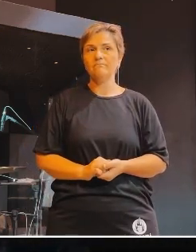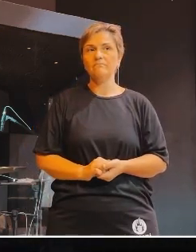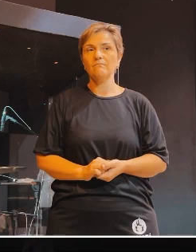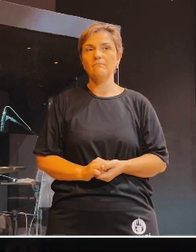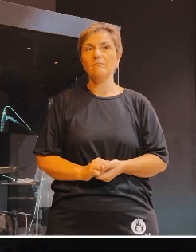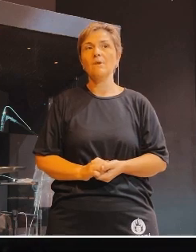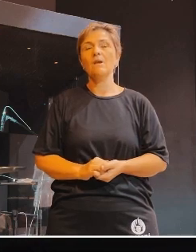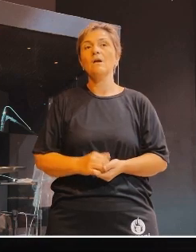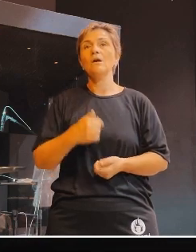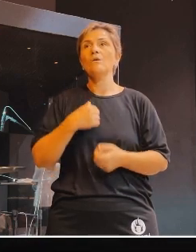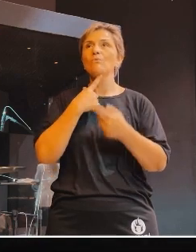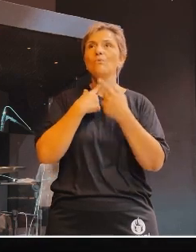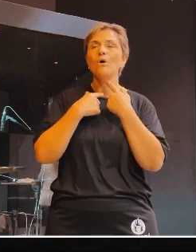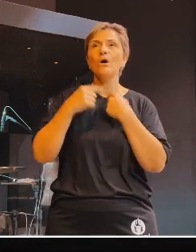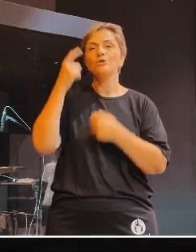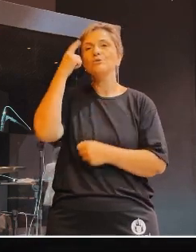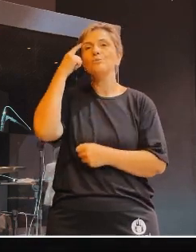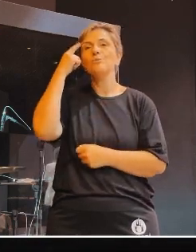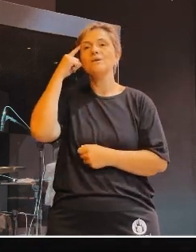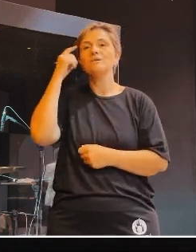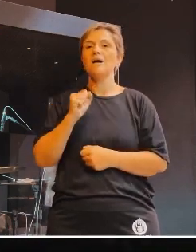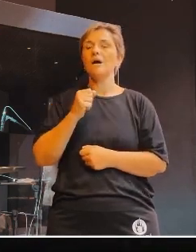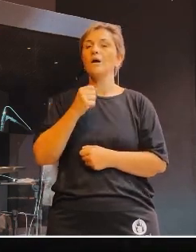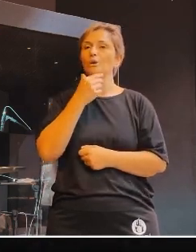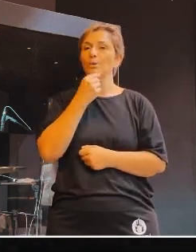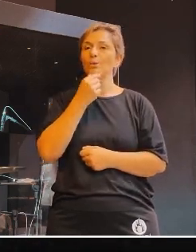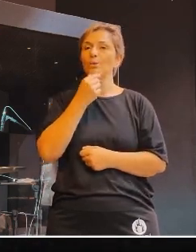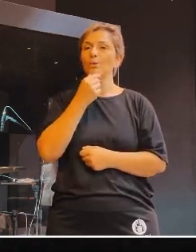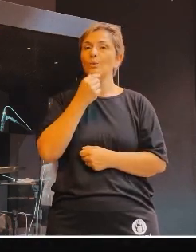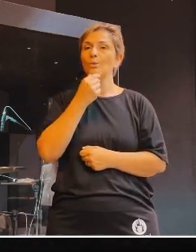Eu gosto de pensar que esse samaritano é Jesus.